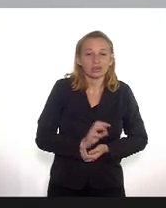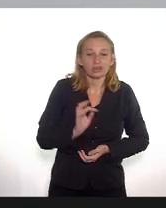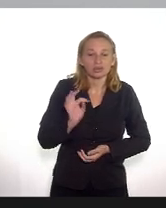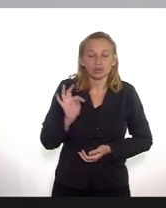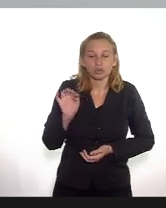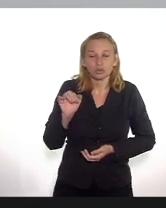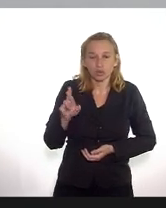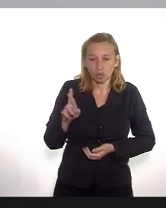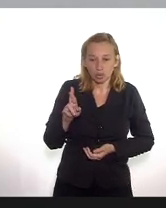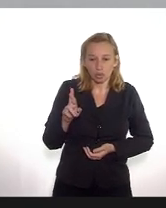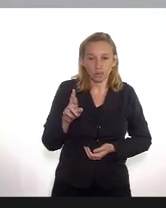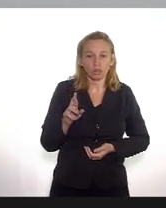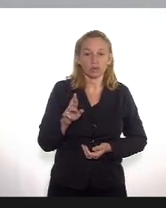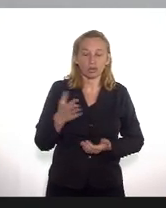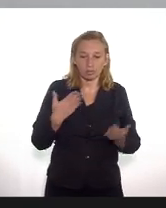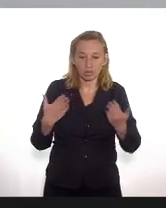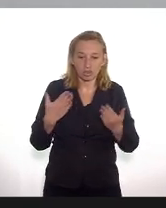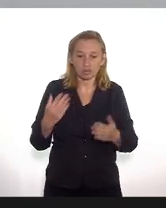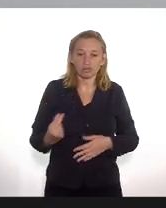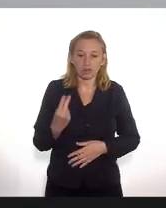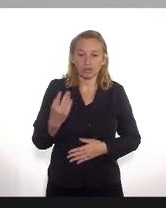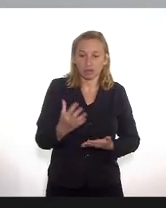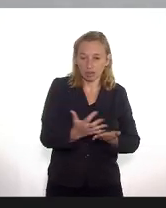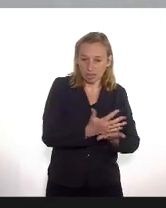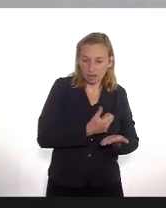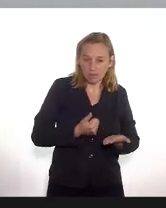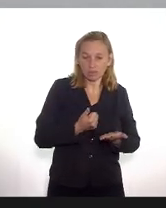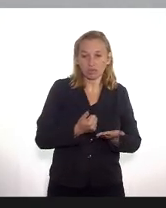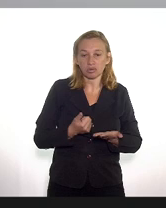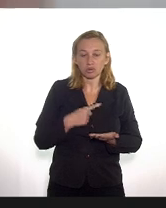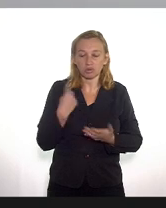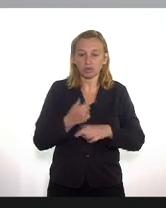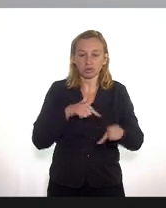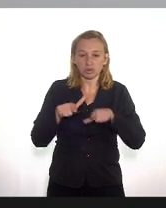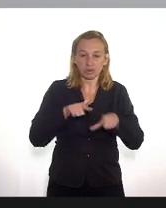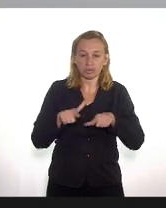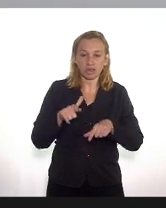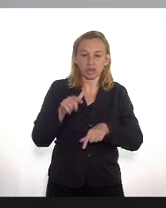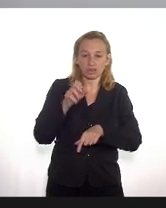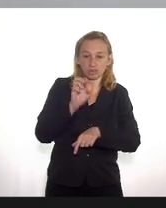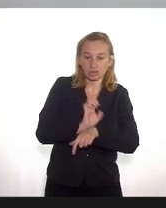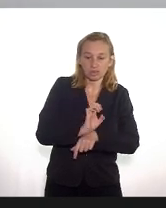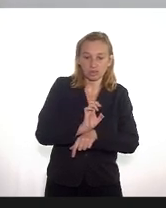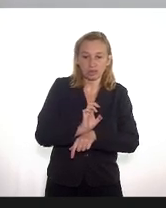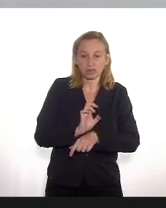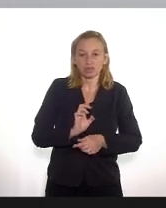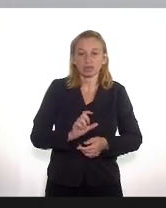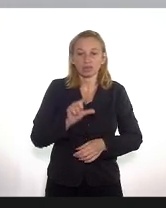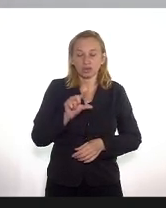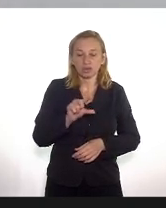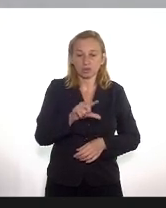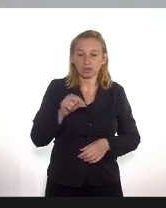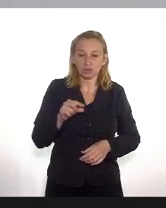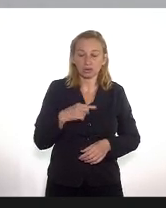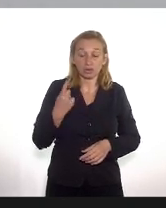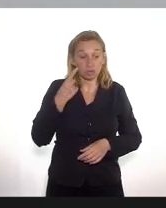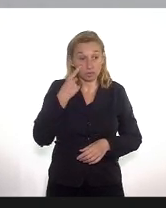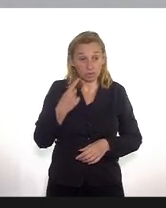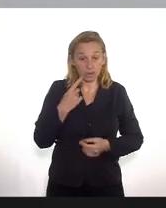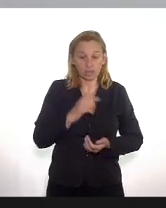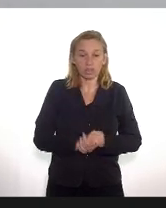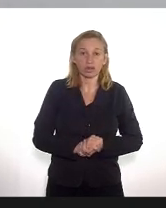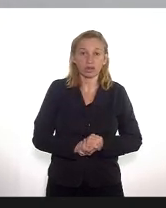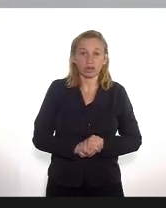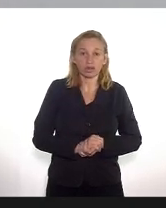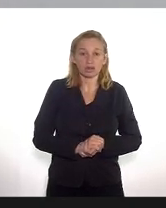né, e a equiparação dos valores que a gente recebe pelo nosso trabalho com o magistério estadual. Uma decisão que, a nosso ver,